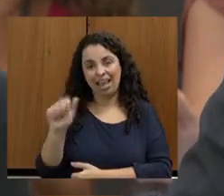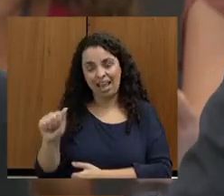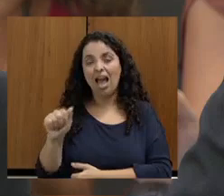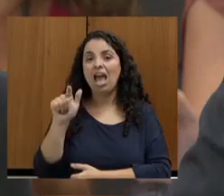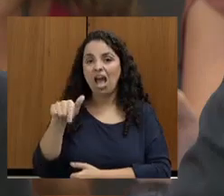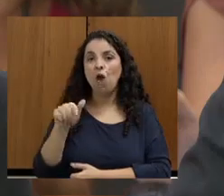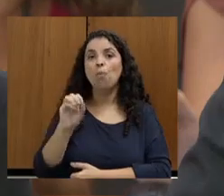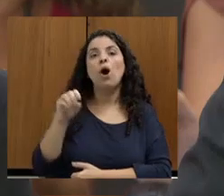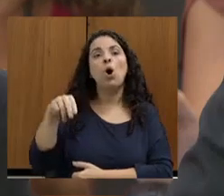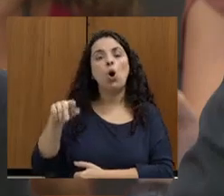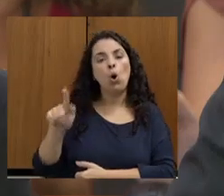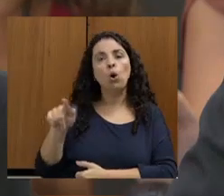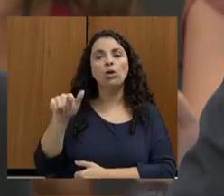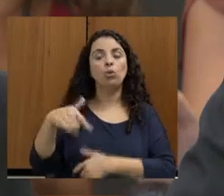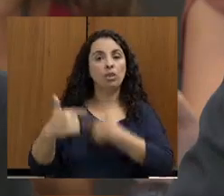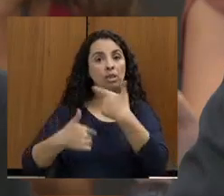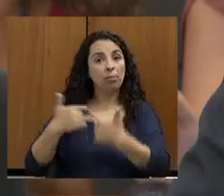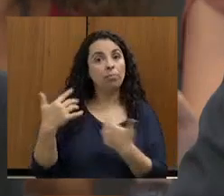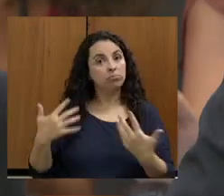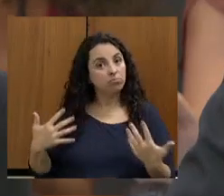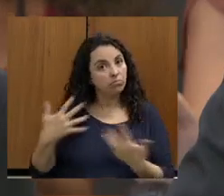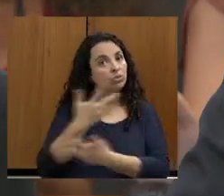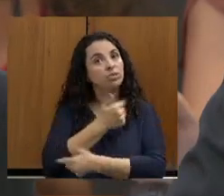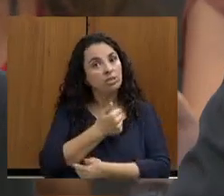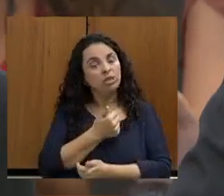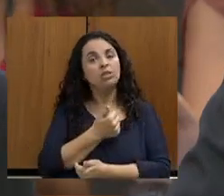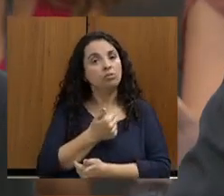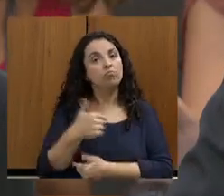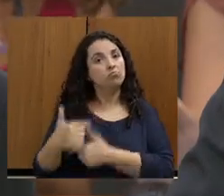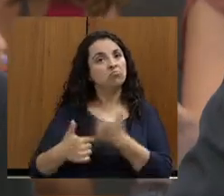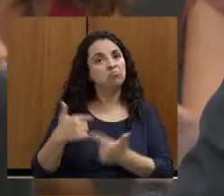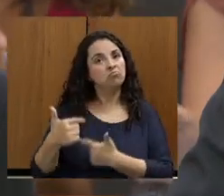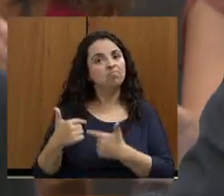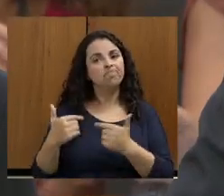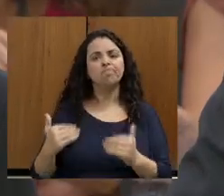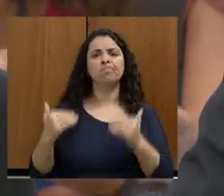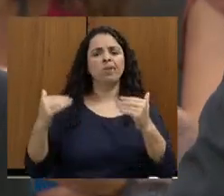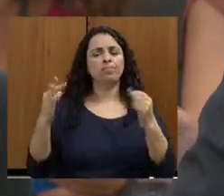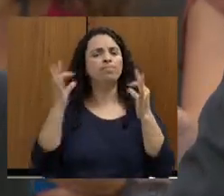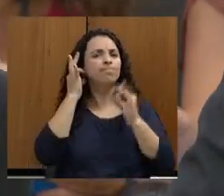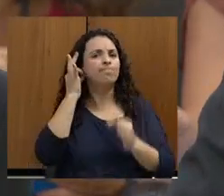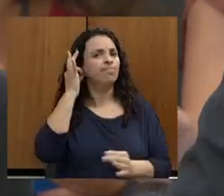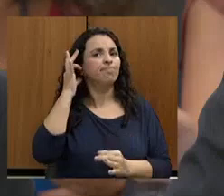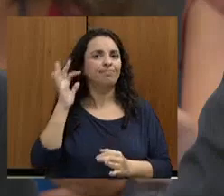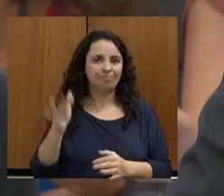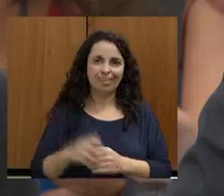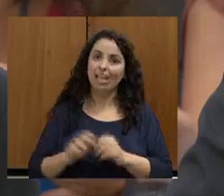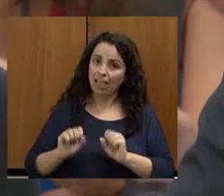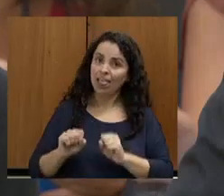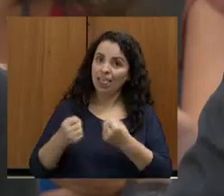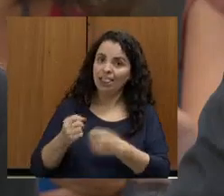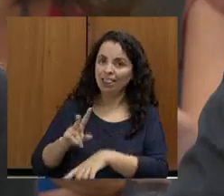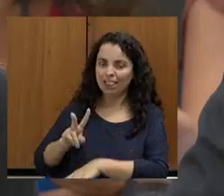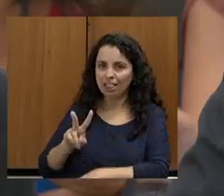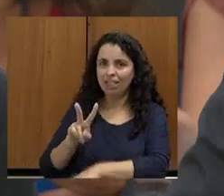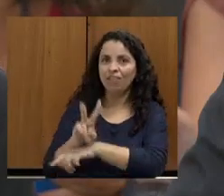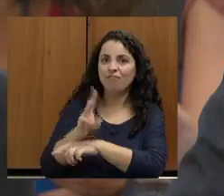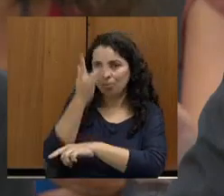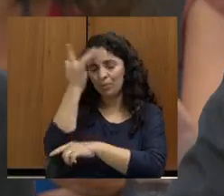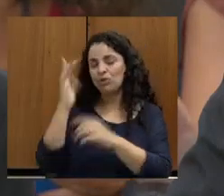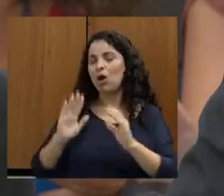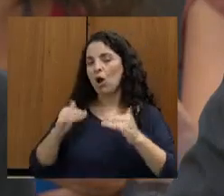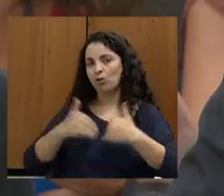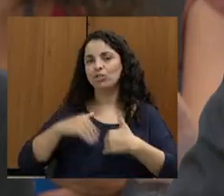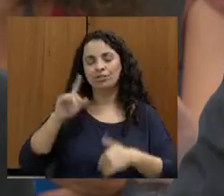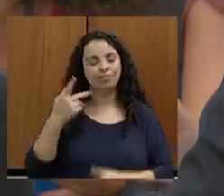que tem feito um trabalho muito bonito e um trabalho de altíssima qualidade em defesa dos autistas